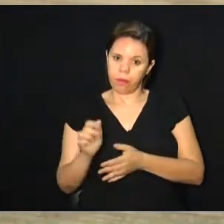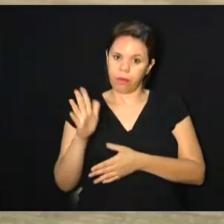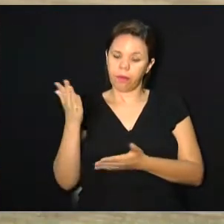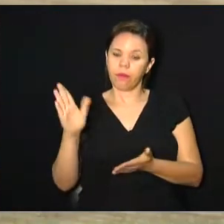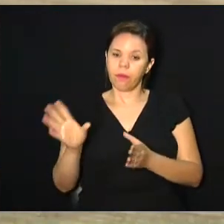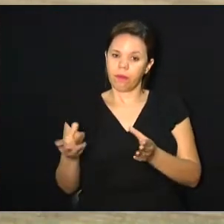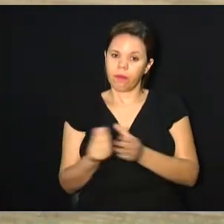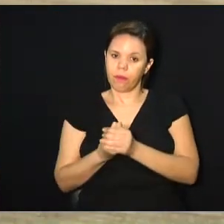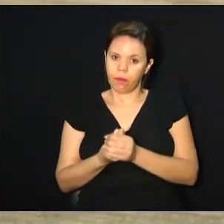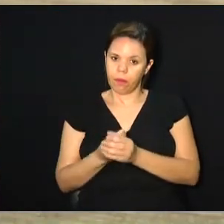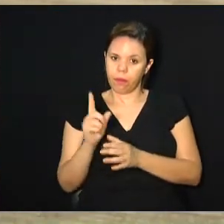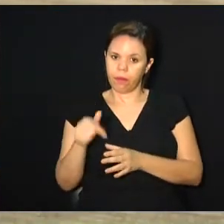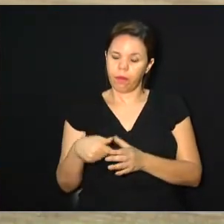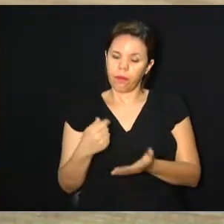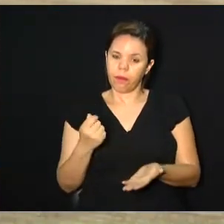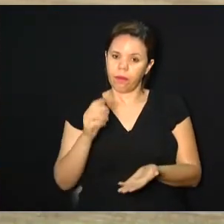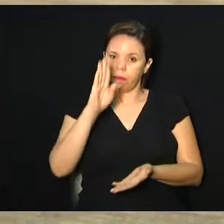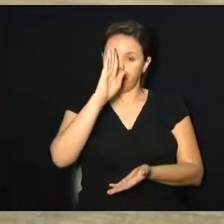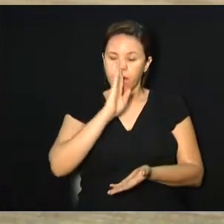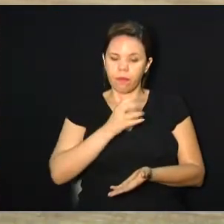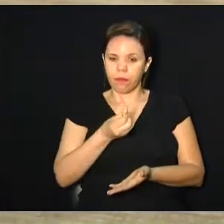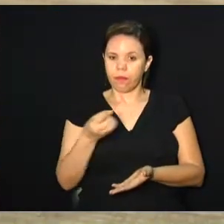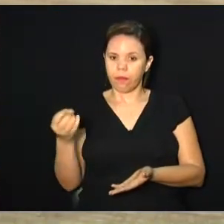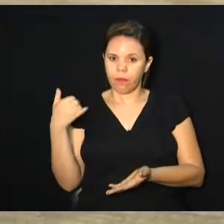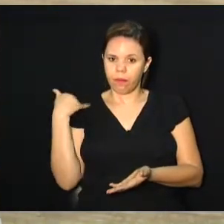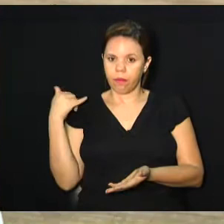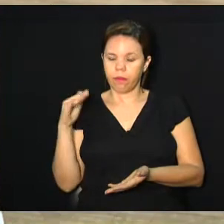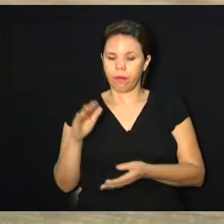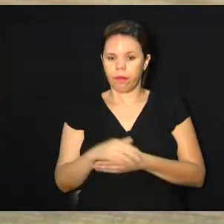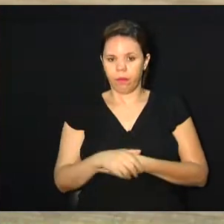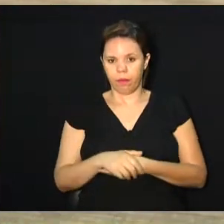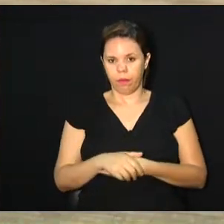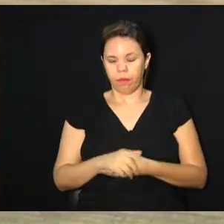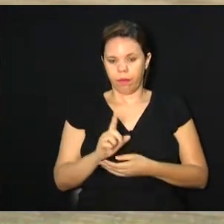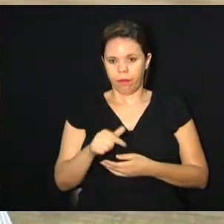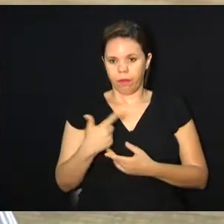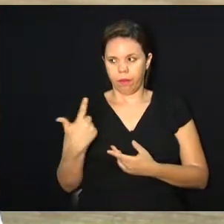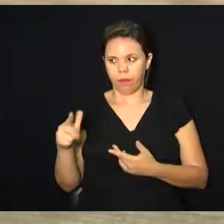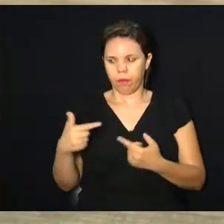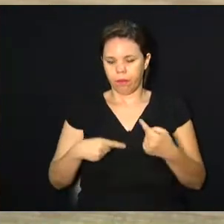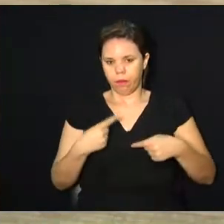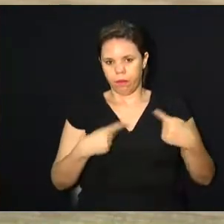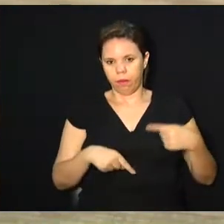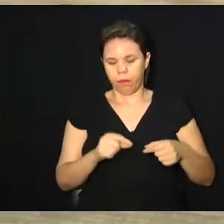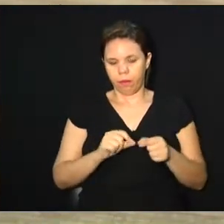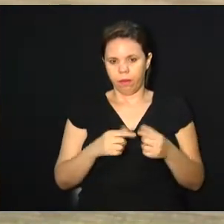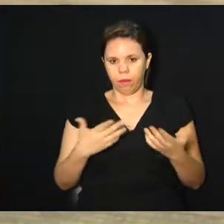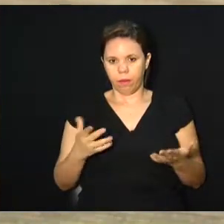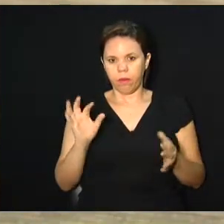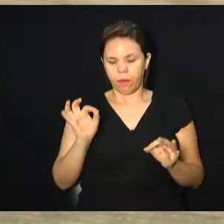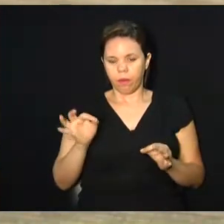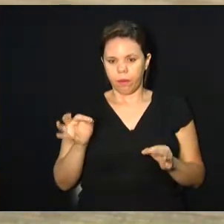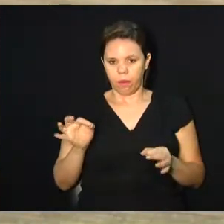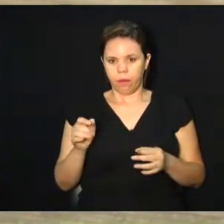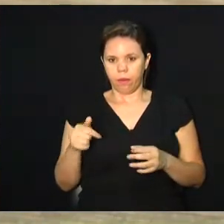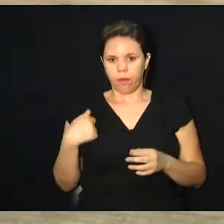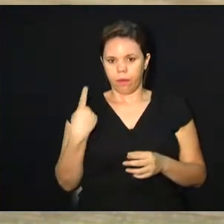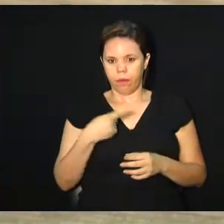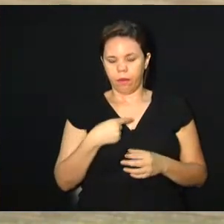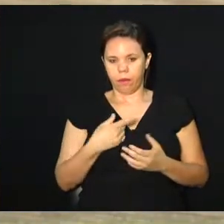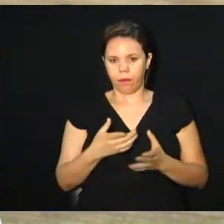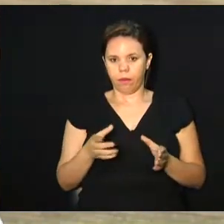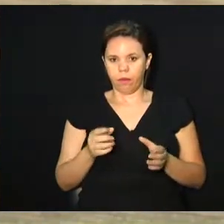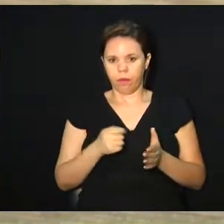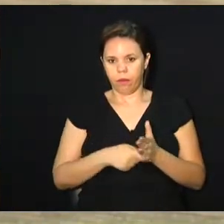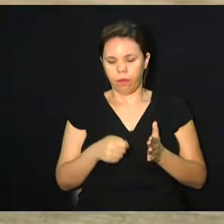está incluído a isenção para o idoso a partir dos 60 anos de idade. Então é uma outra discussão que com certeza eu